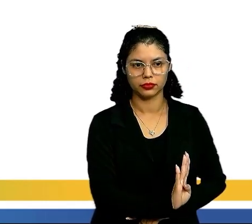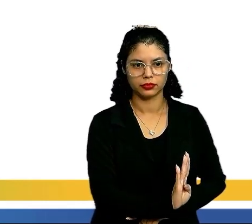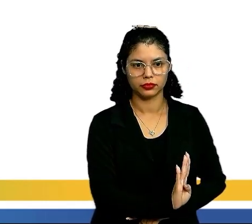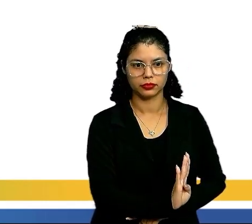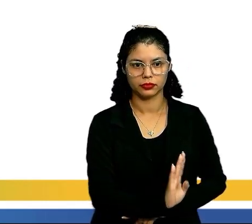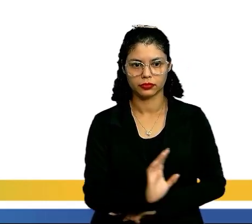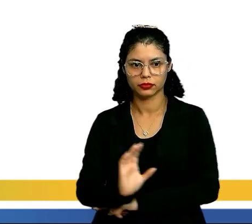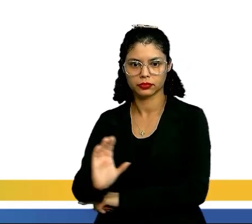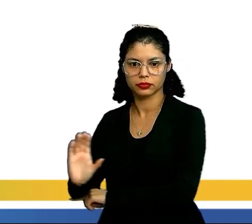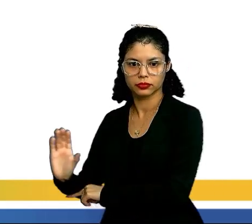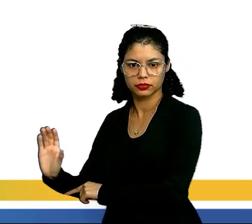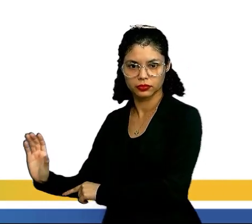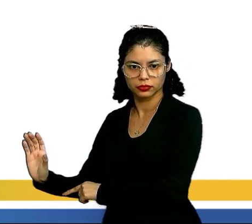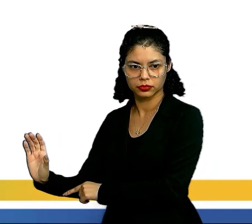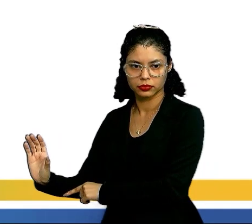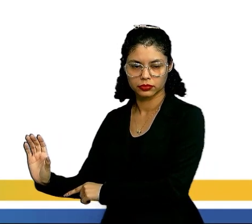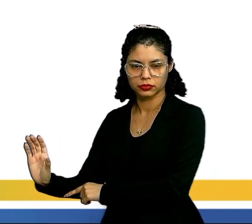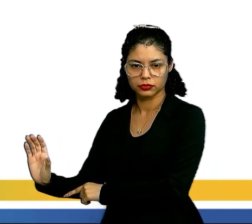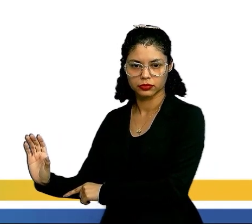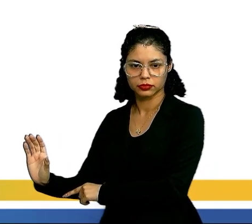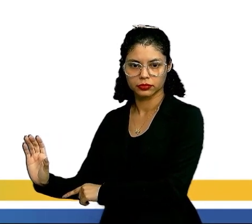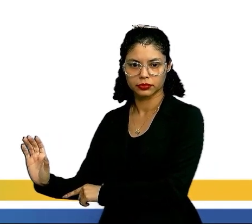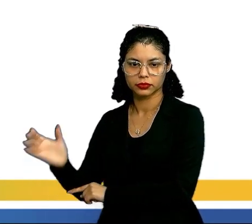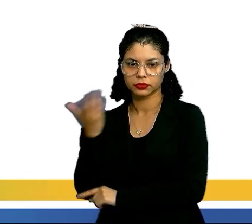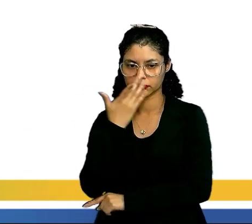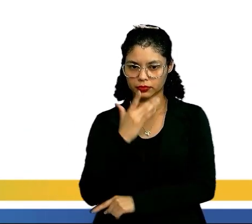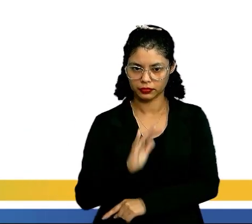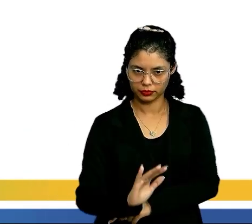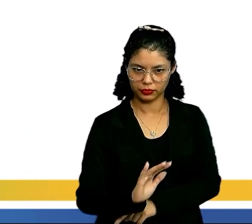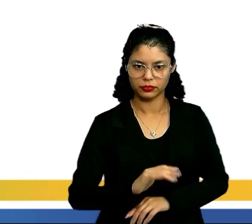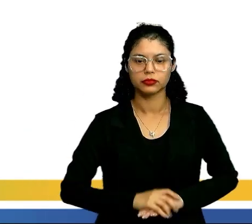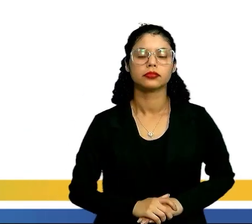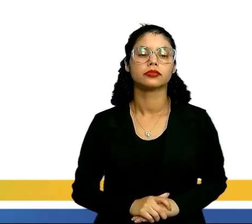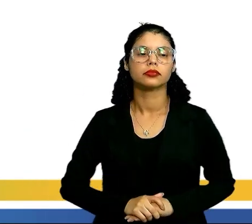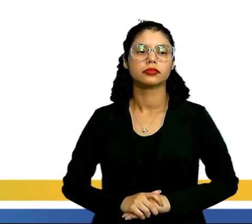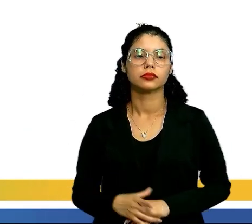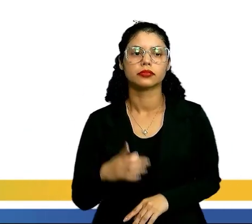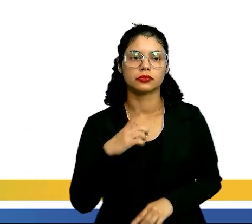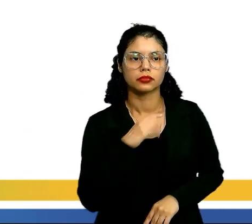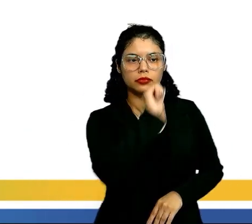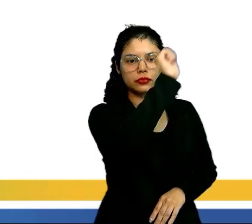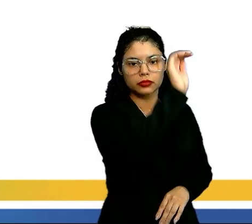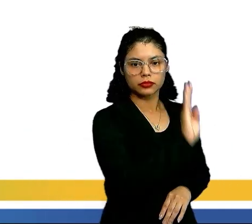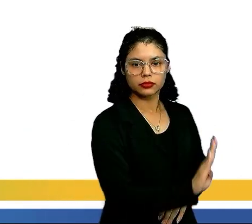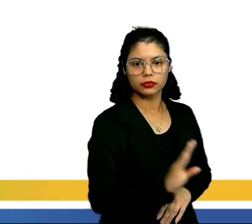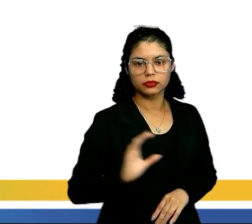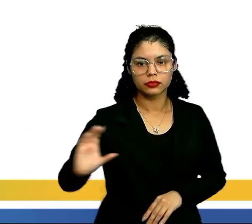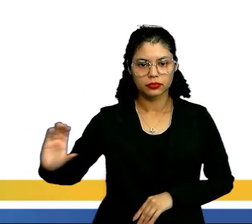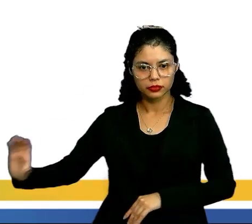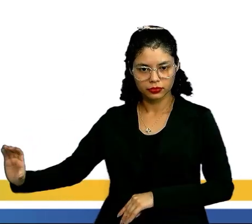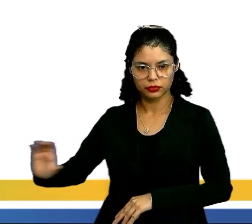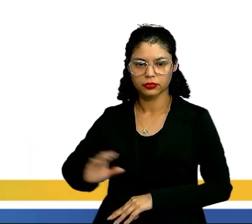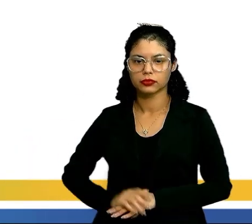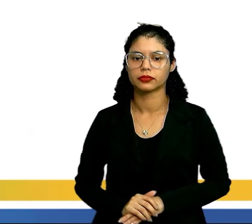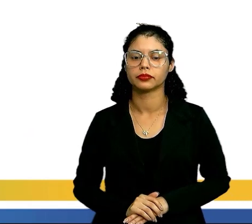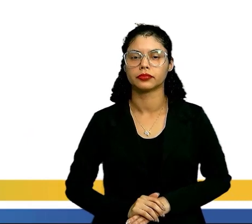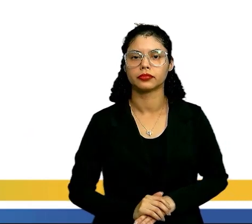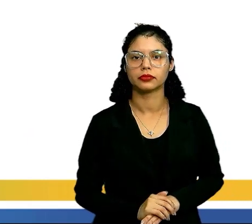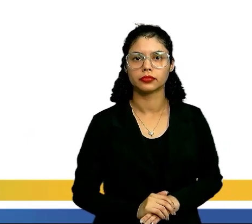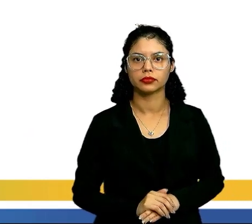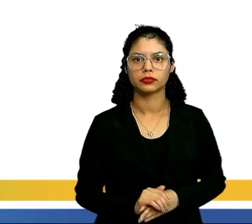base. E C, quem é o C? A criança. Tá? E nós temos aí o triângulo.